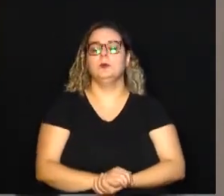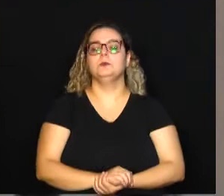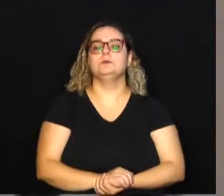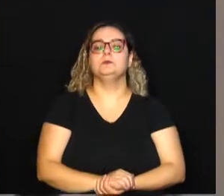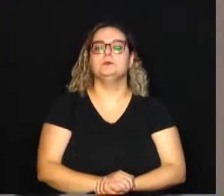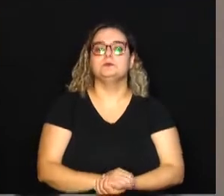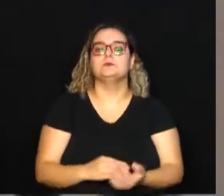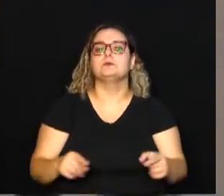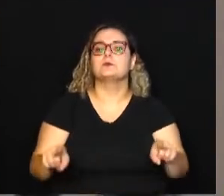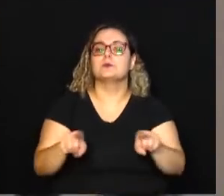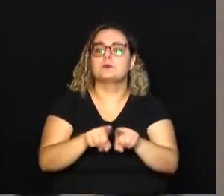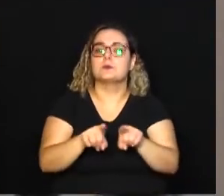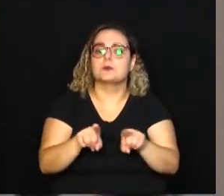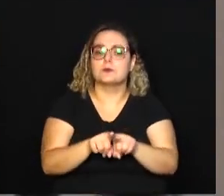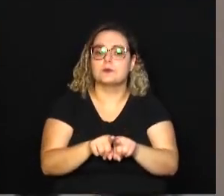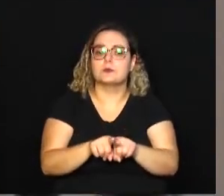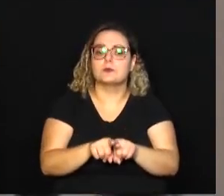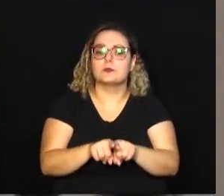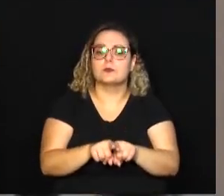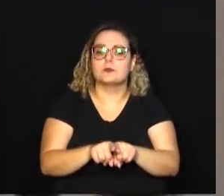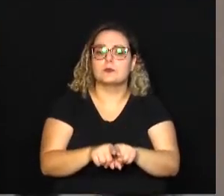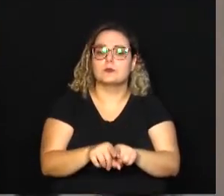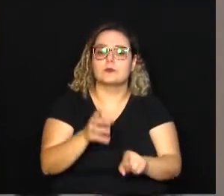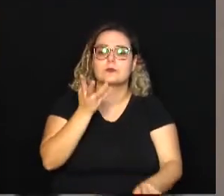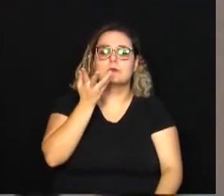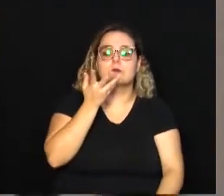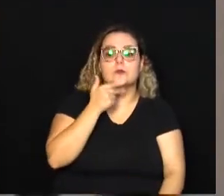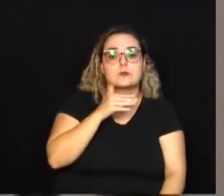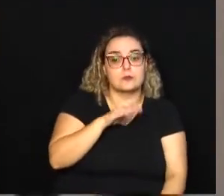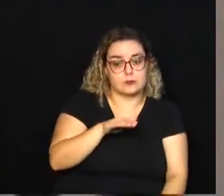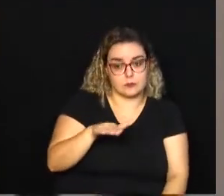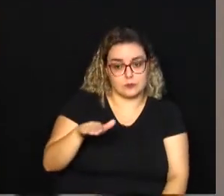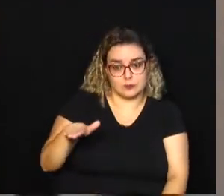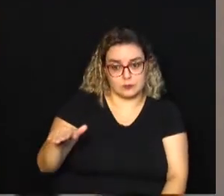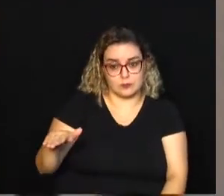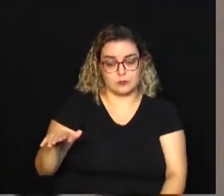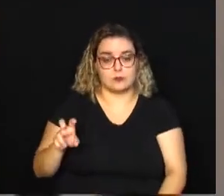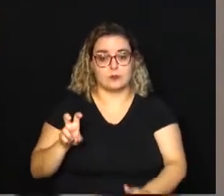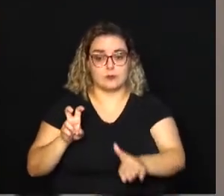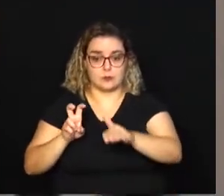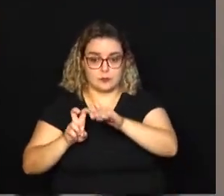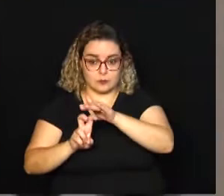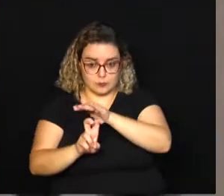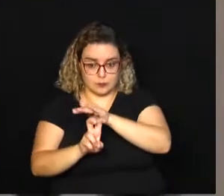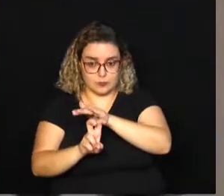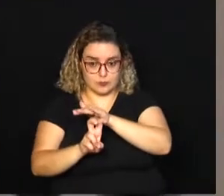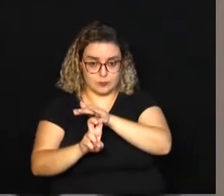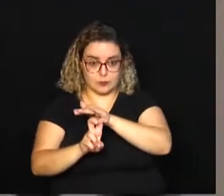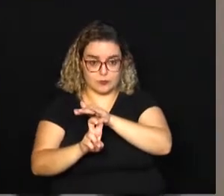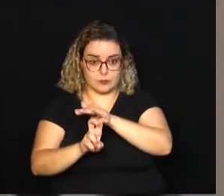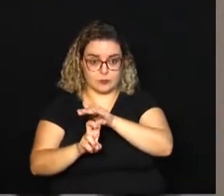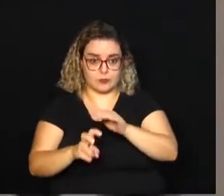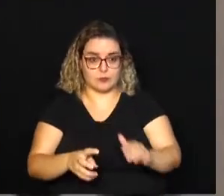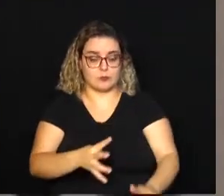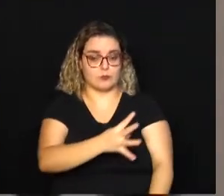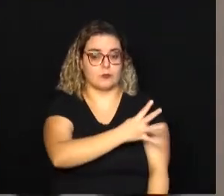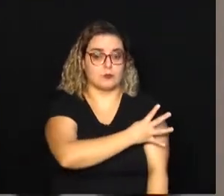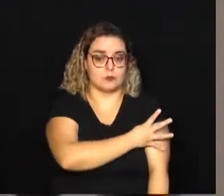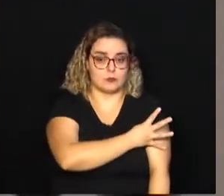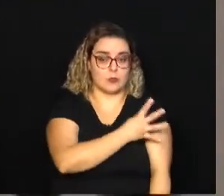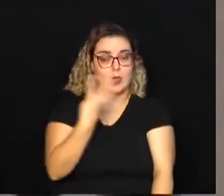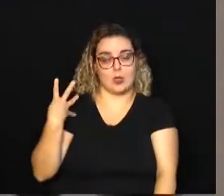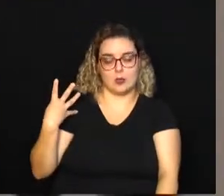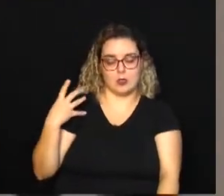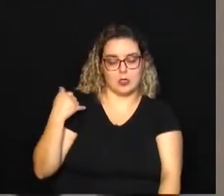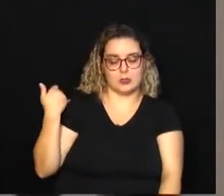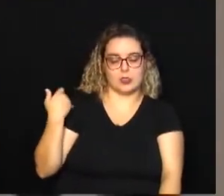e também os pequenos da educação infantil, a partir de 4 anos, por aí, como